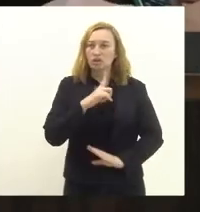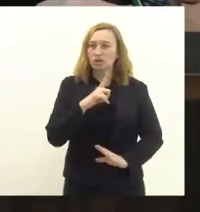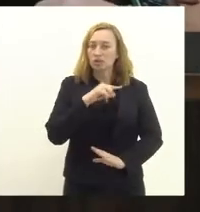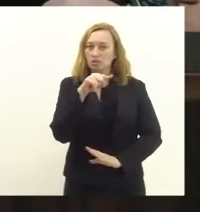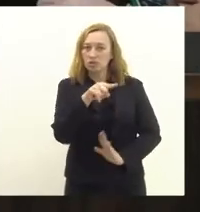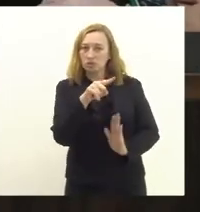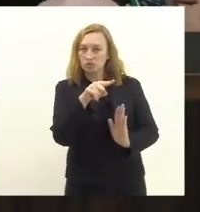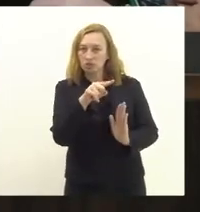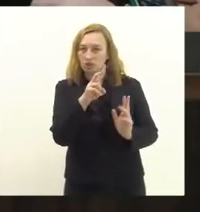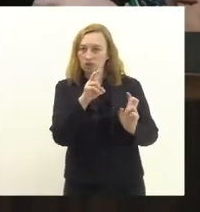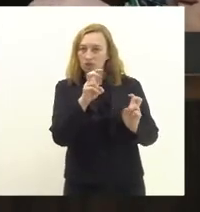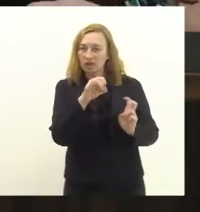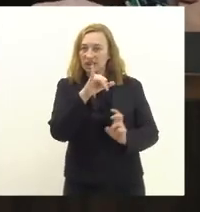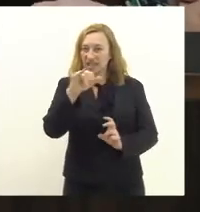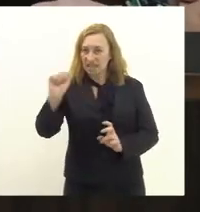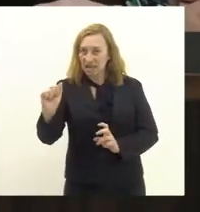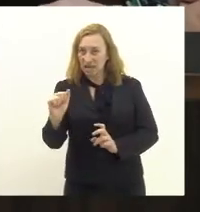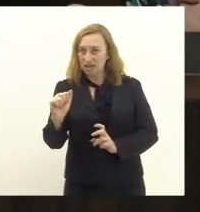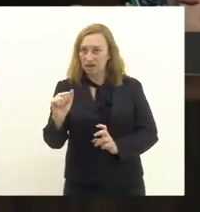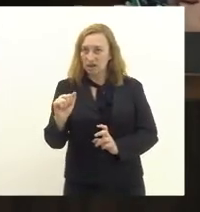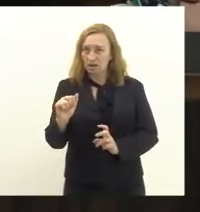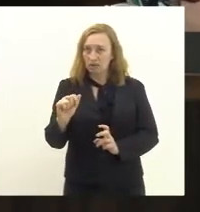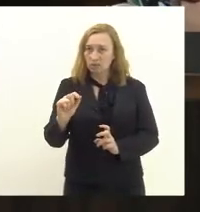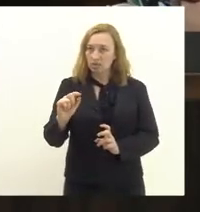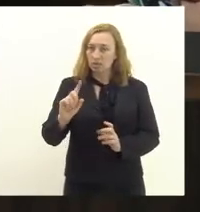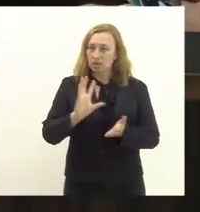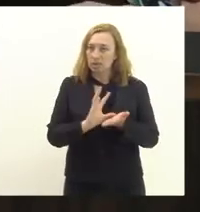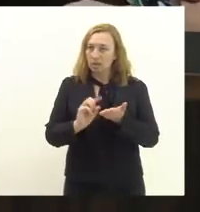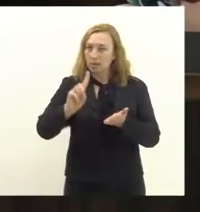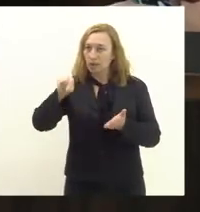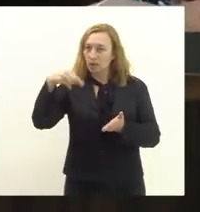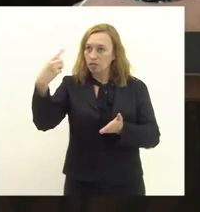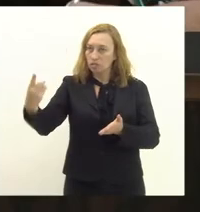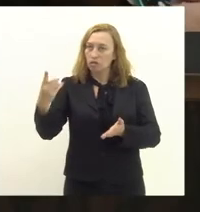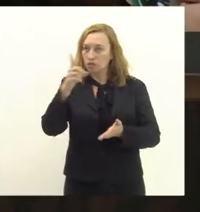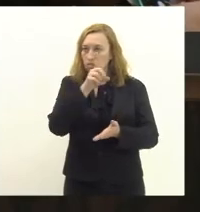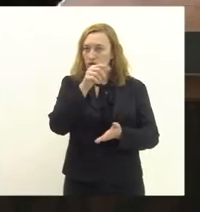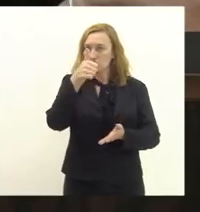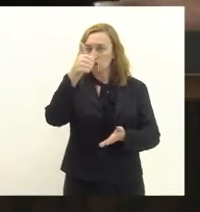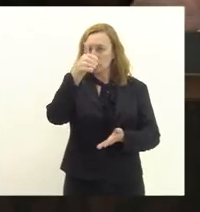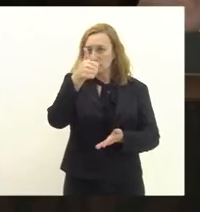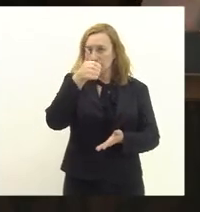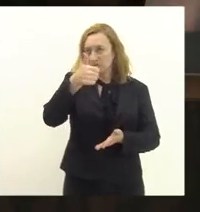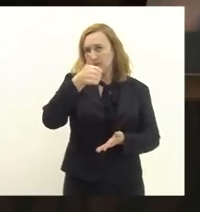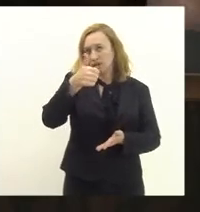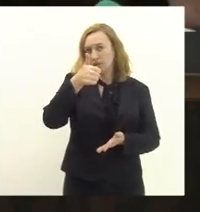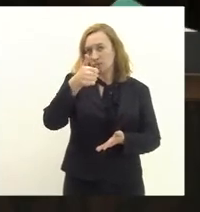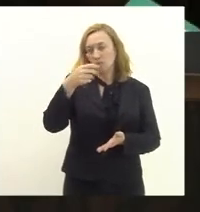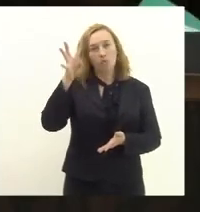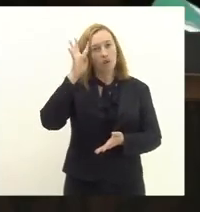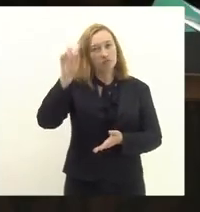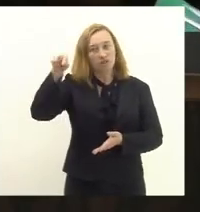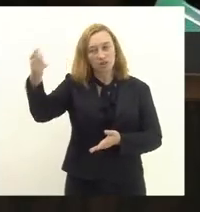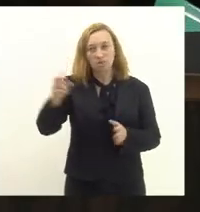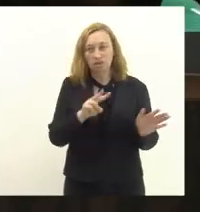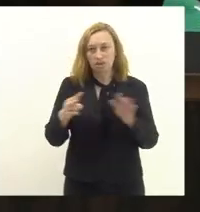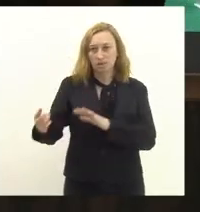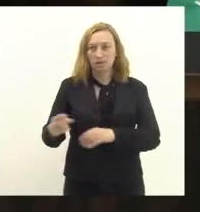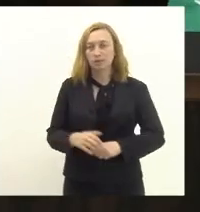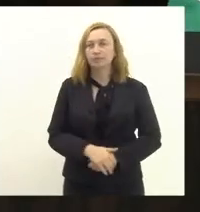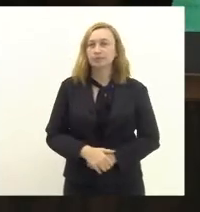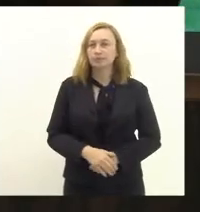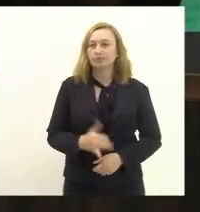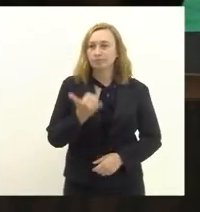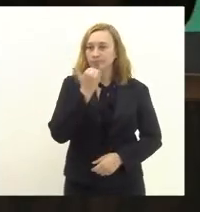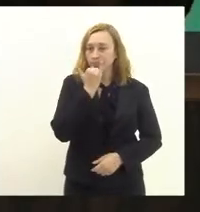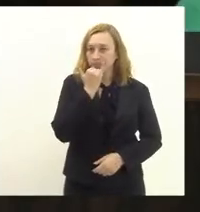INEA. E aí eu trago na pauta no dia 1º, quarta-feira, da outra semana.